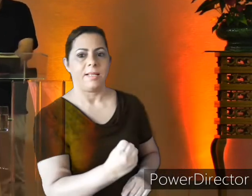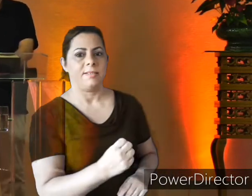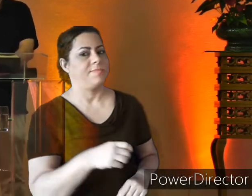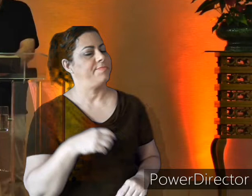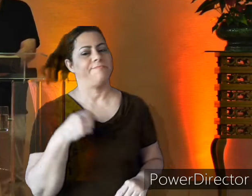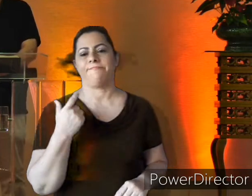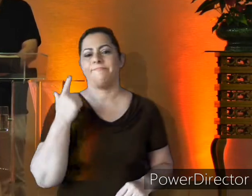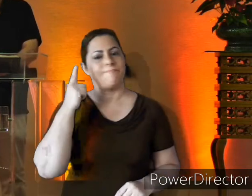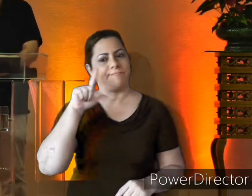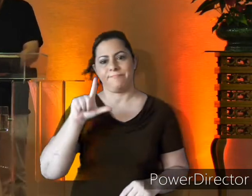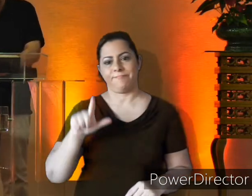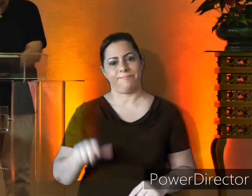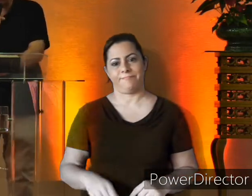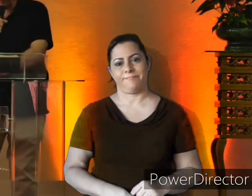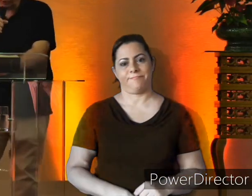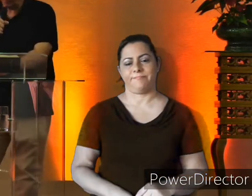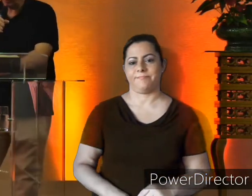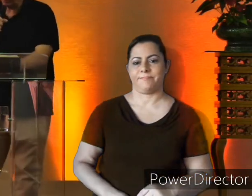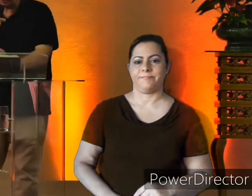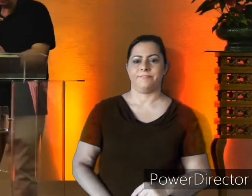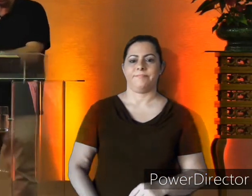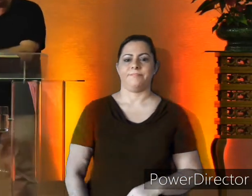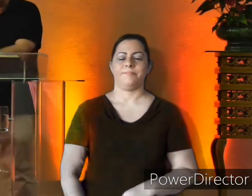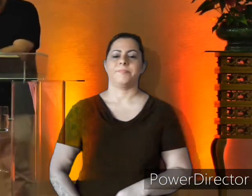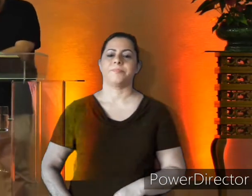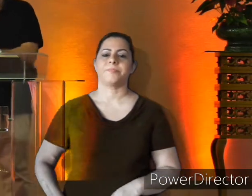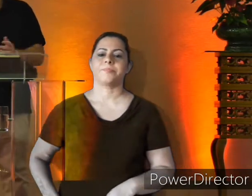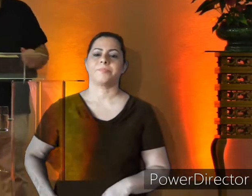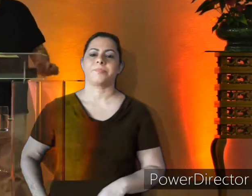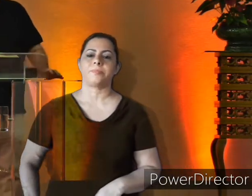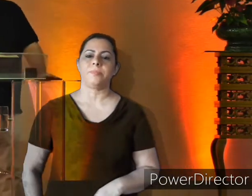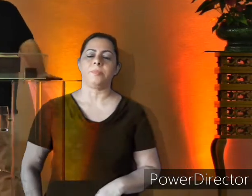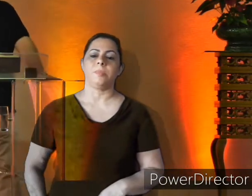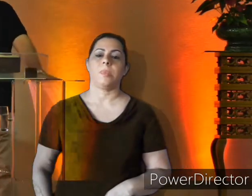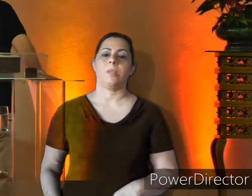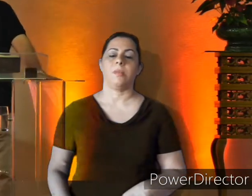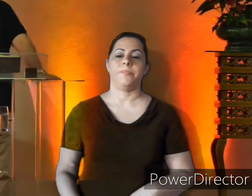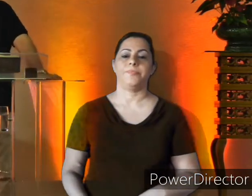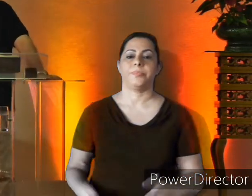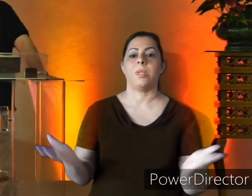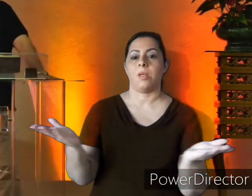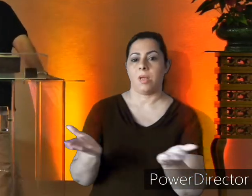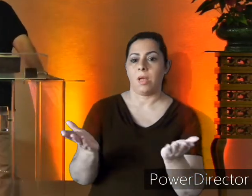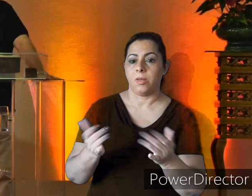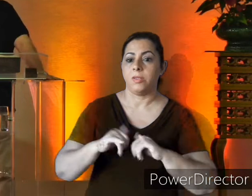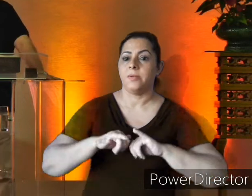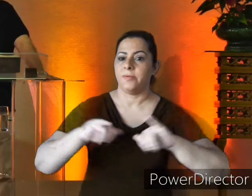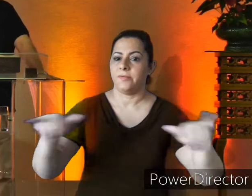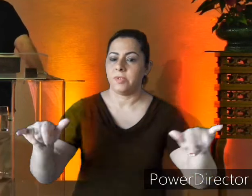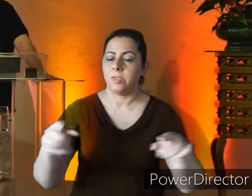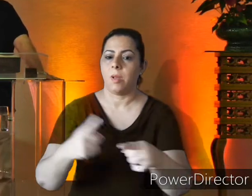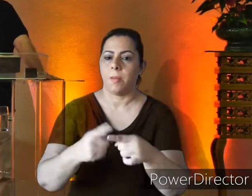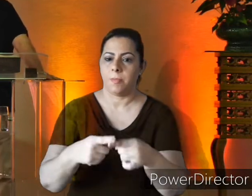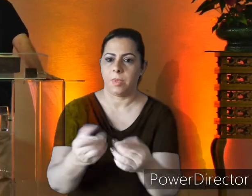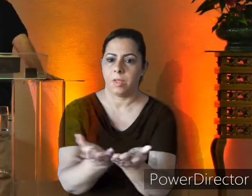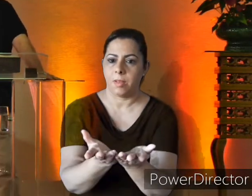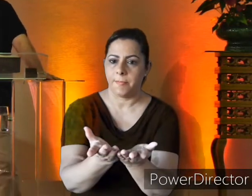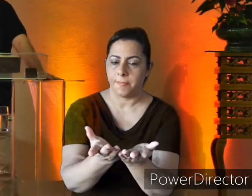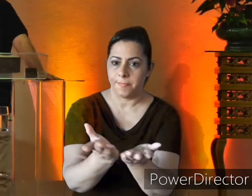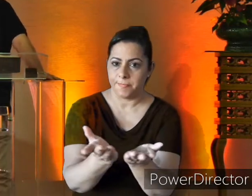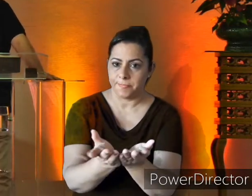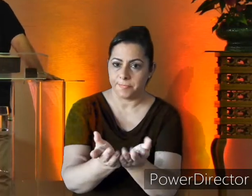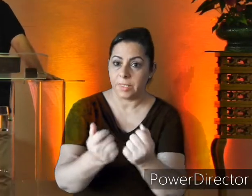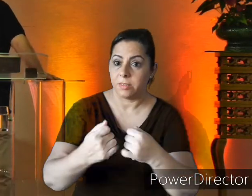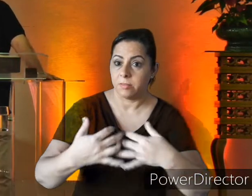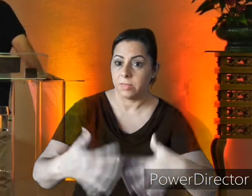frustrados. Eu posso dizer para você, porque é o que está escrito na palavra de Deus, a guerra nunca vai cessar, a